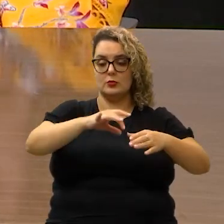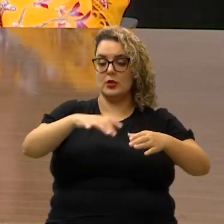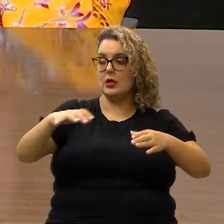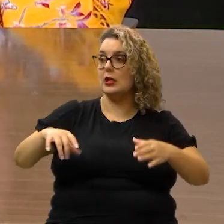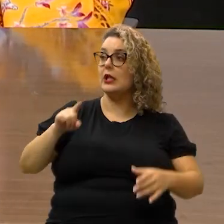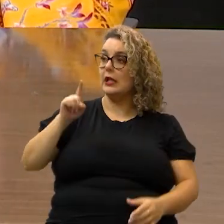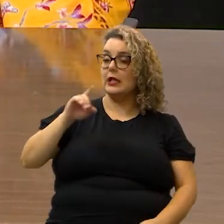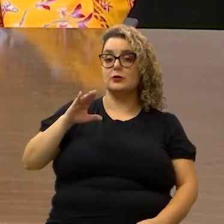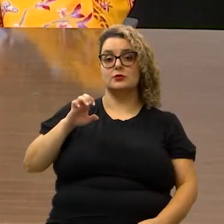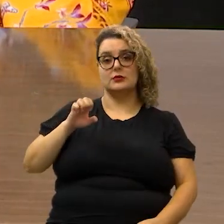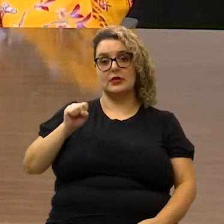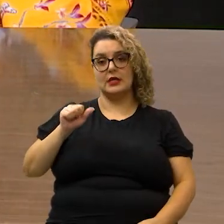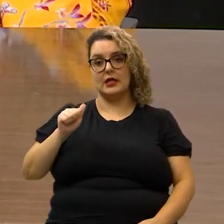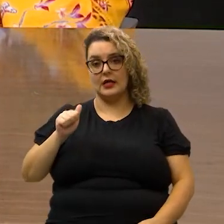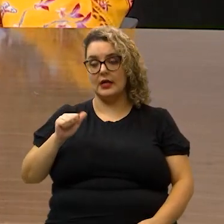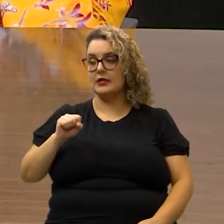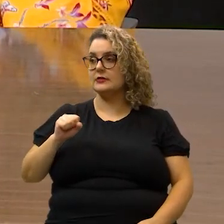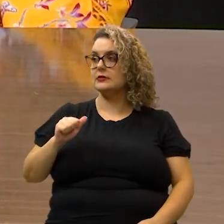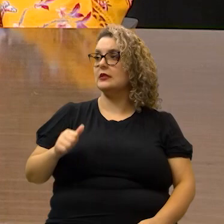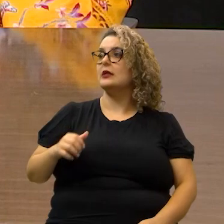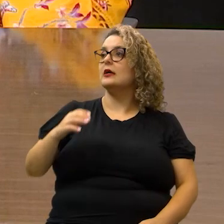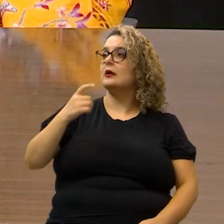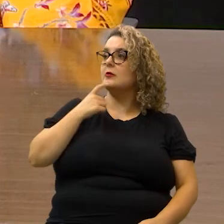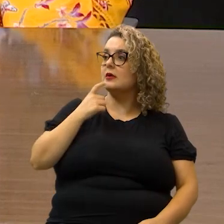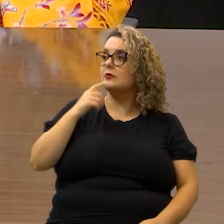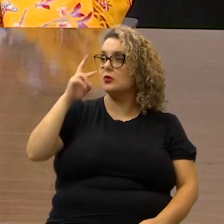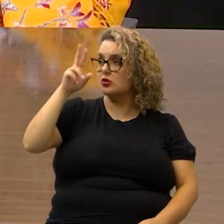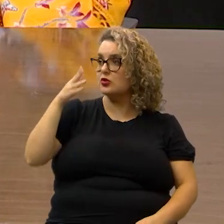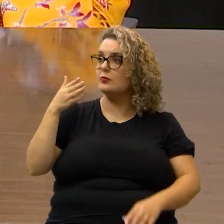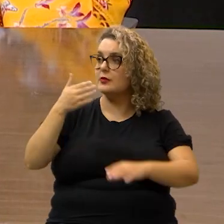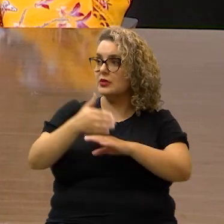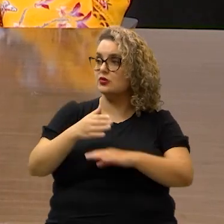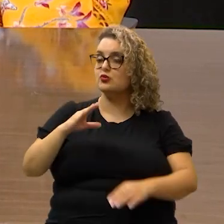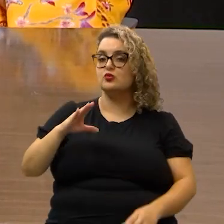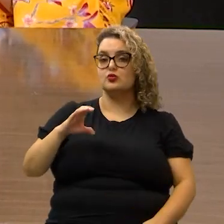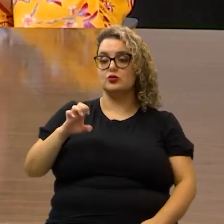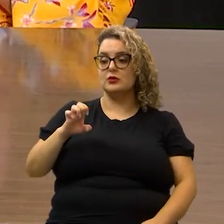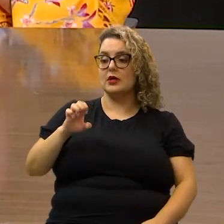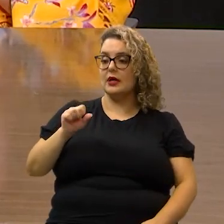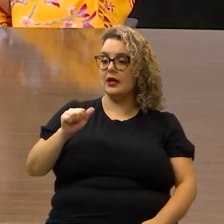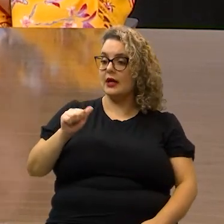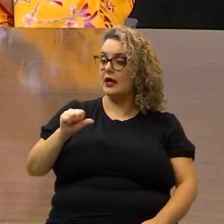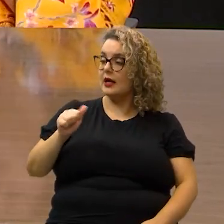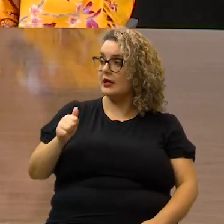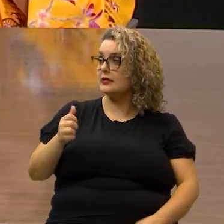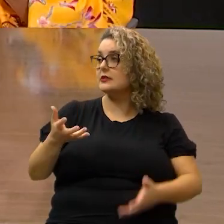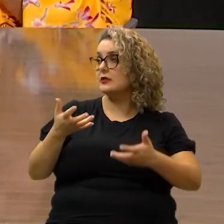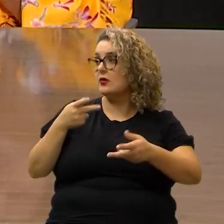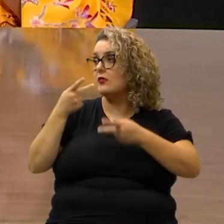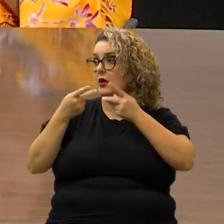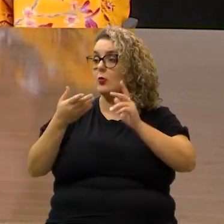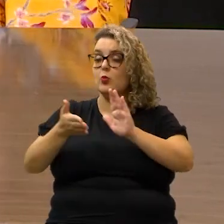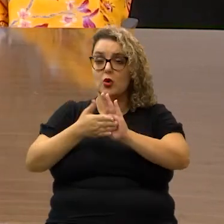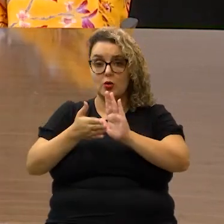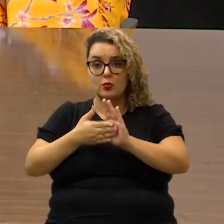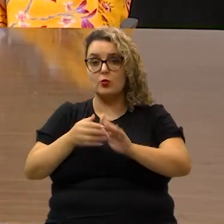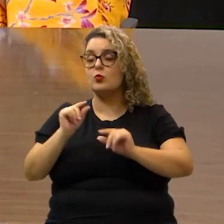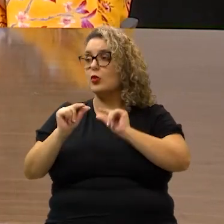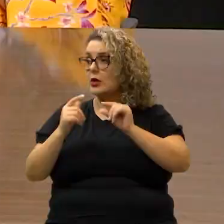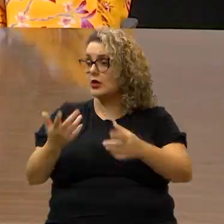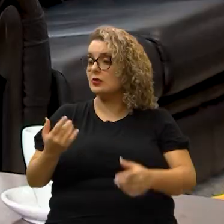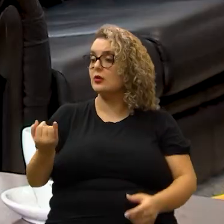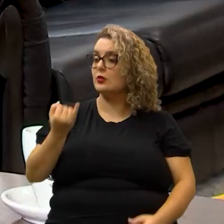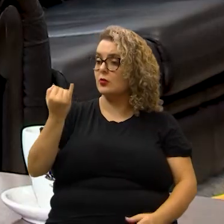Campinas, e o senhor participou desse lançamento aí. Eu queria que o senhor falasse um pouquinho dessa proposta e a importância da Câmara